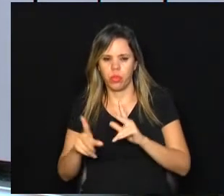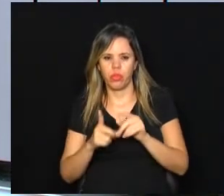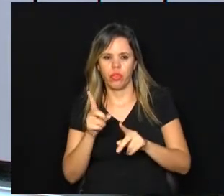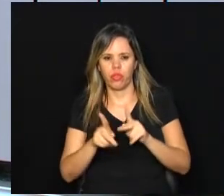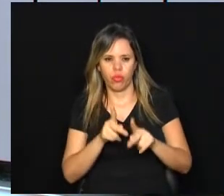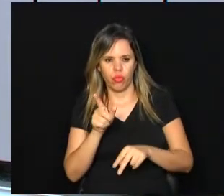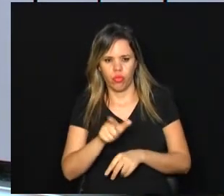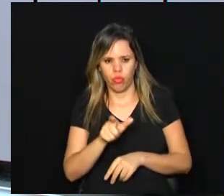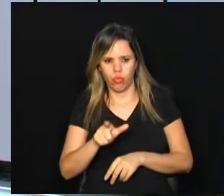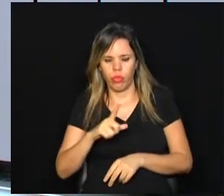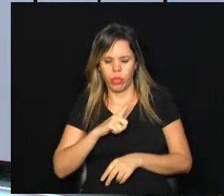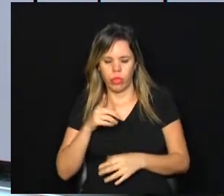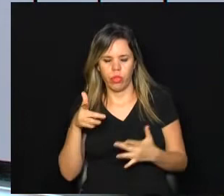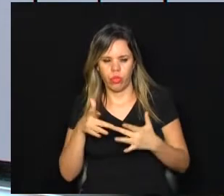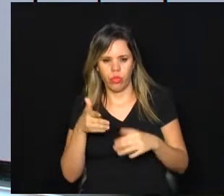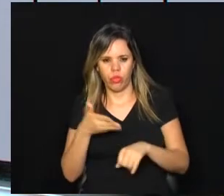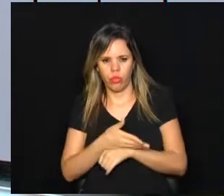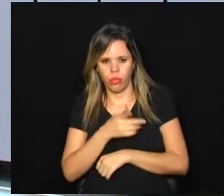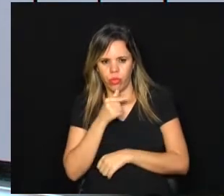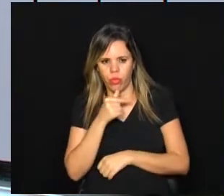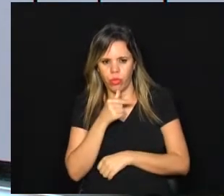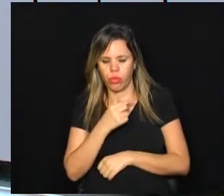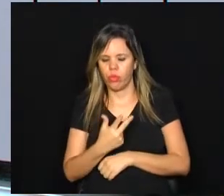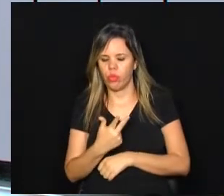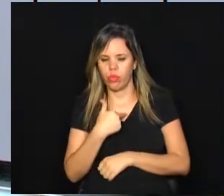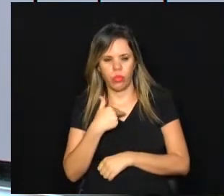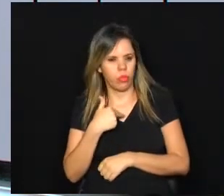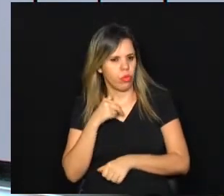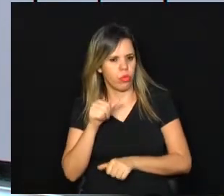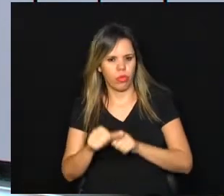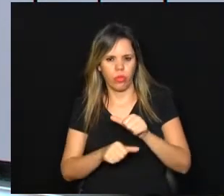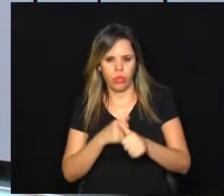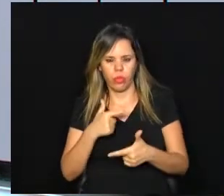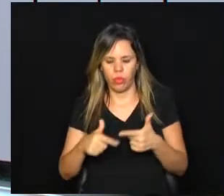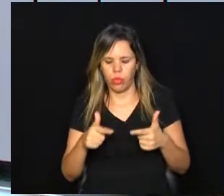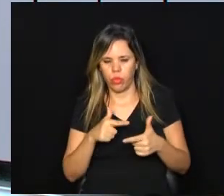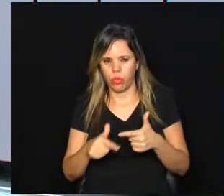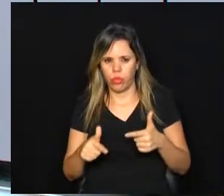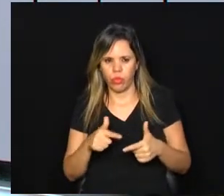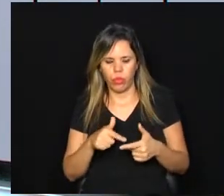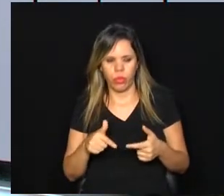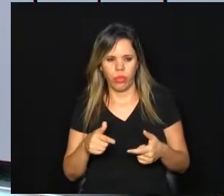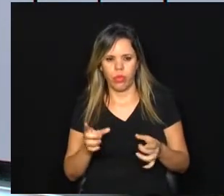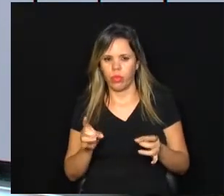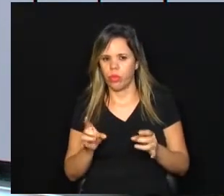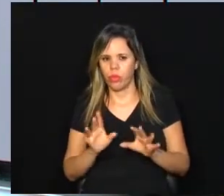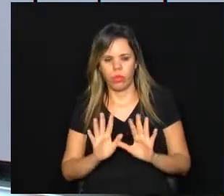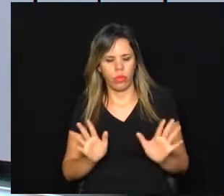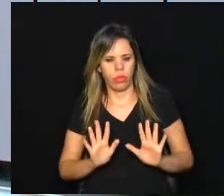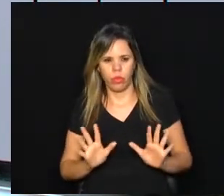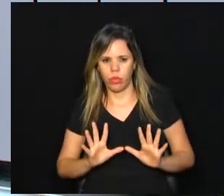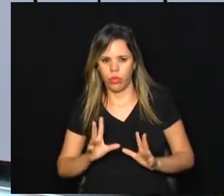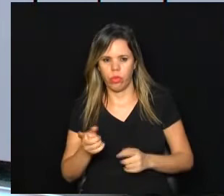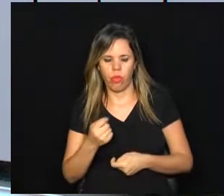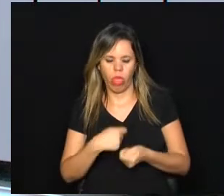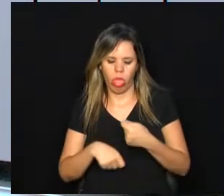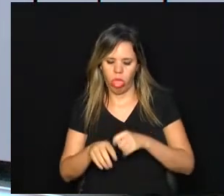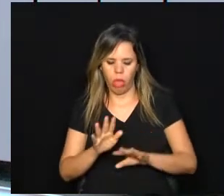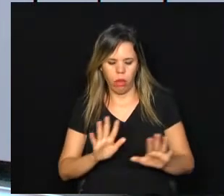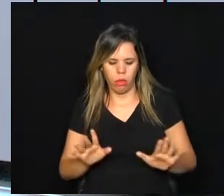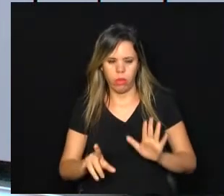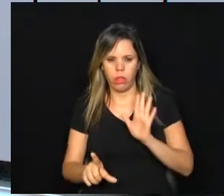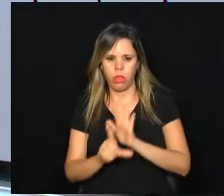ter direito ao acesso à água. E ela não pode se transformar numa mercadoria, né? Então, as leis